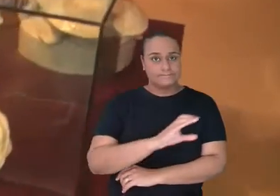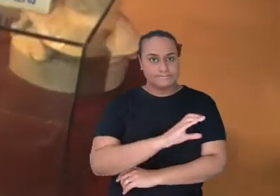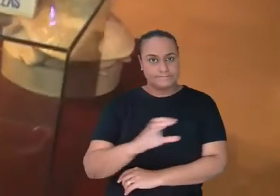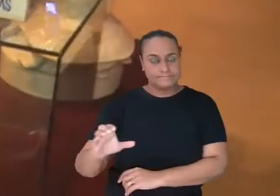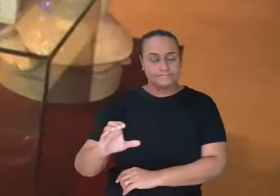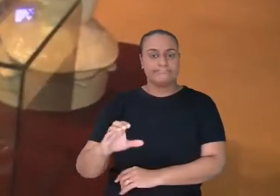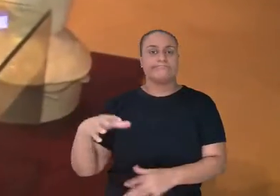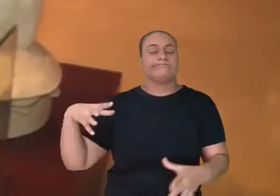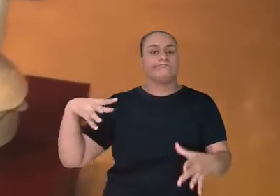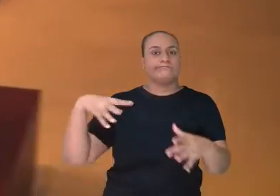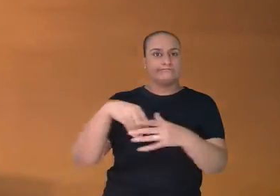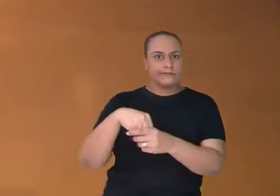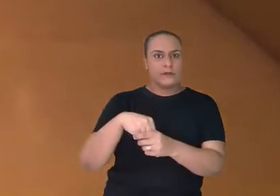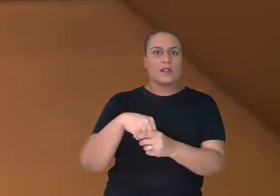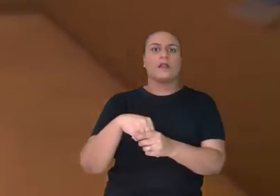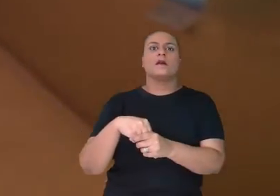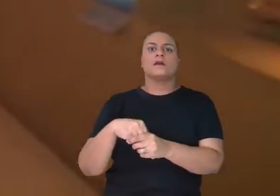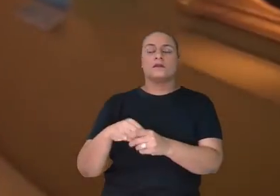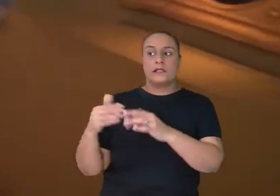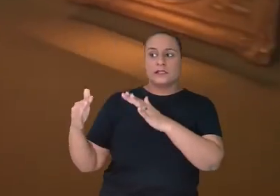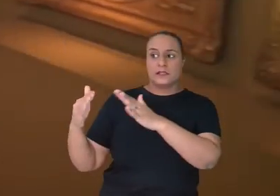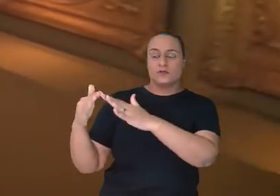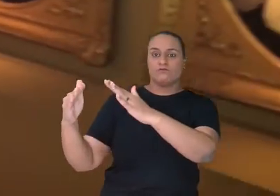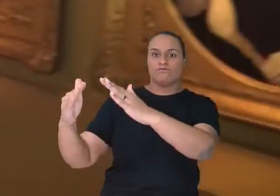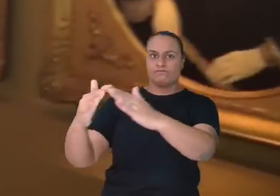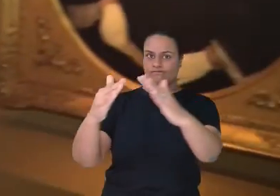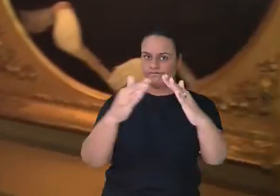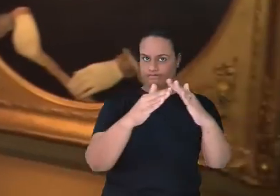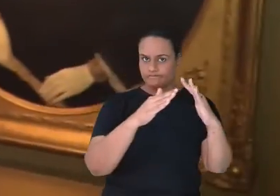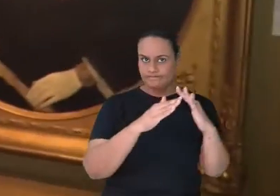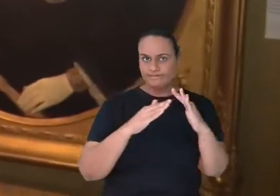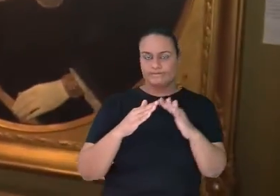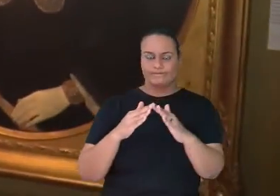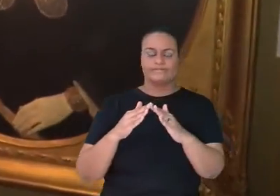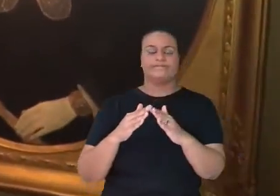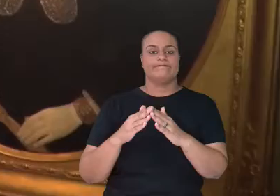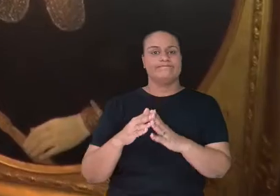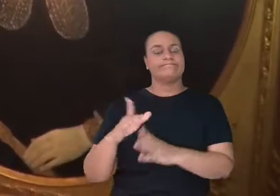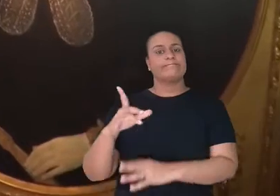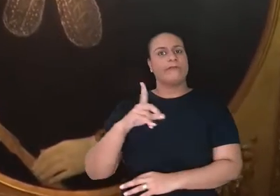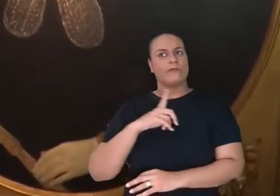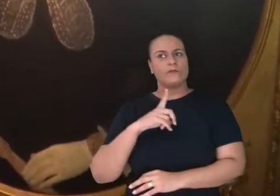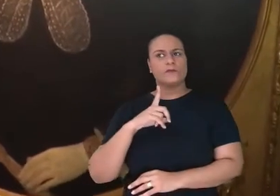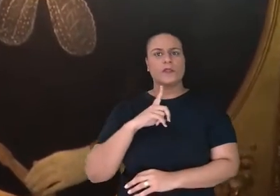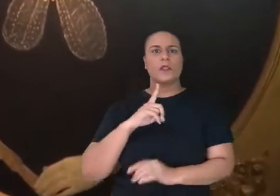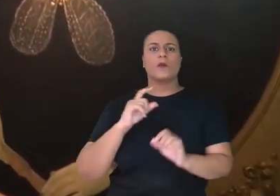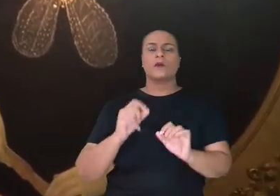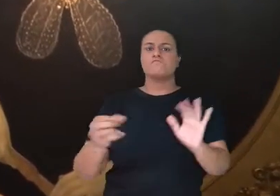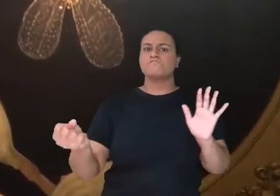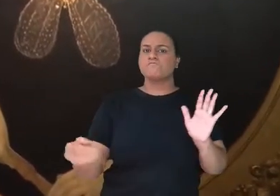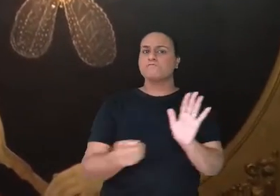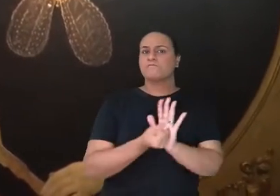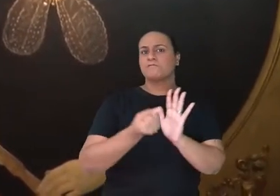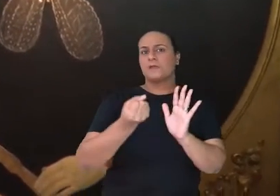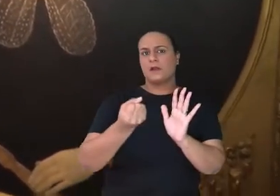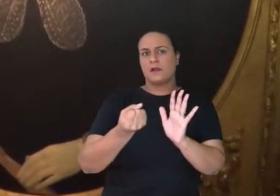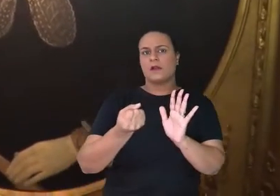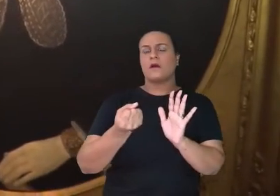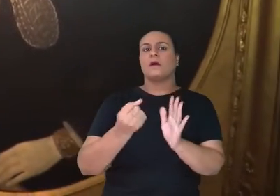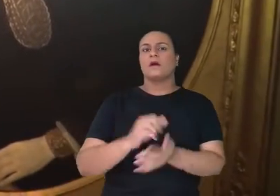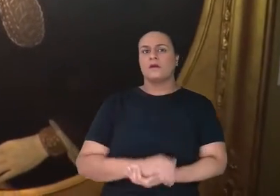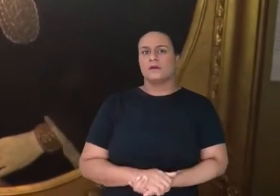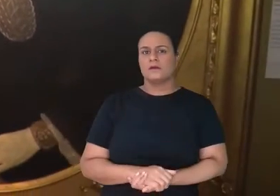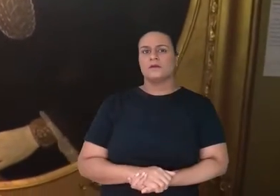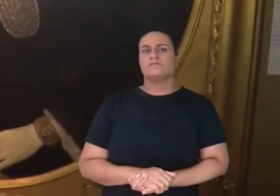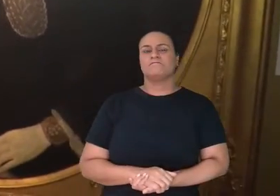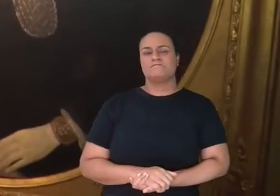dentro dessas casas. Então aqui a gente tem marcas dessa herança cultural